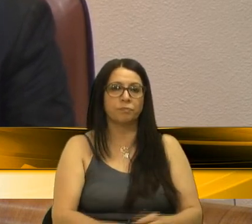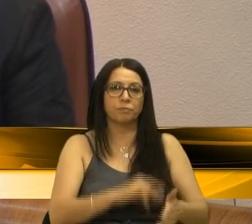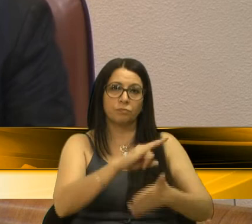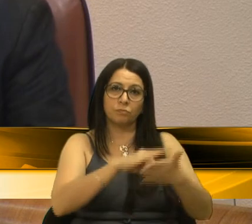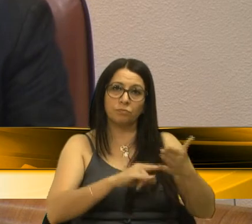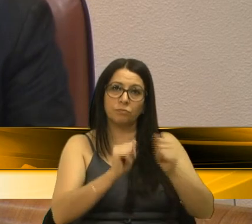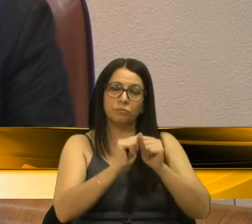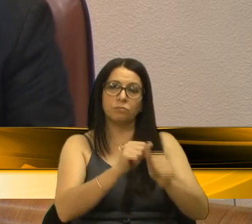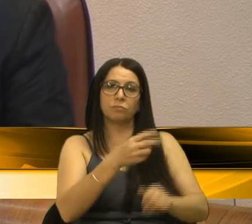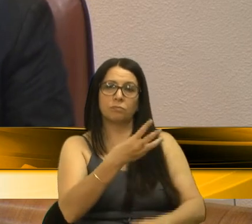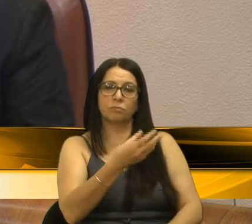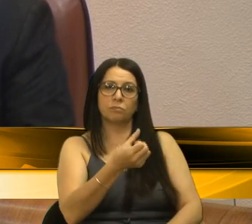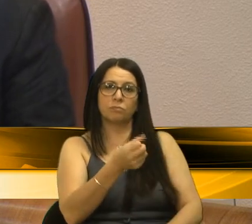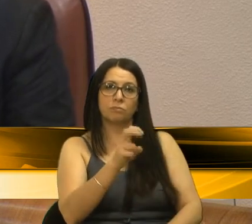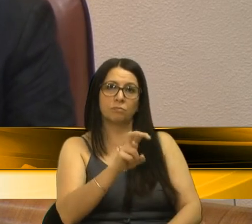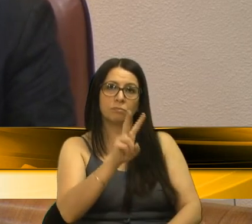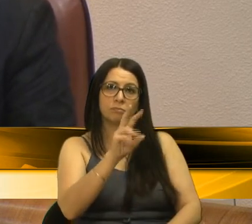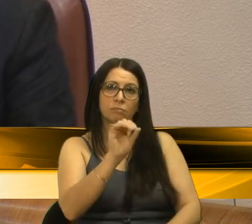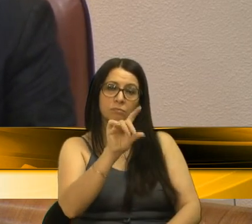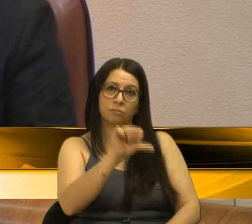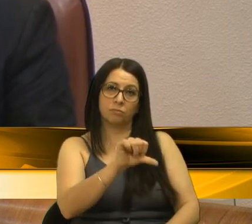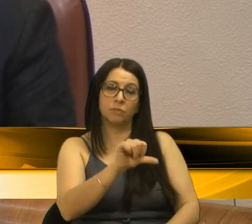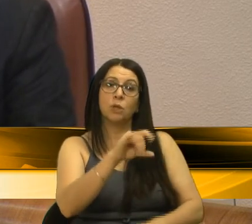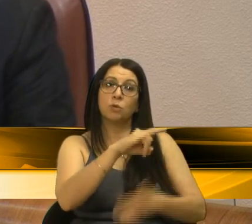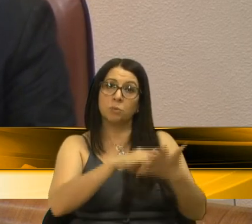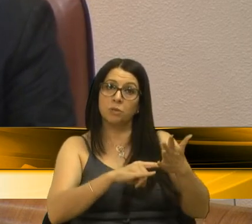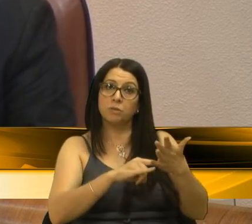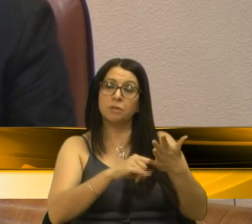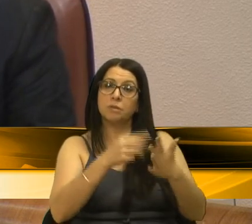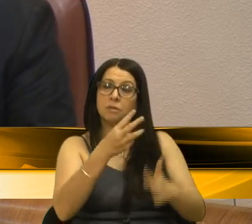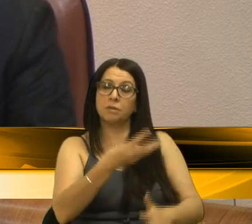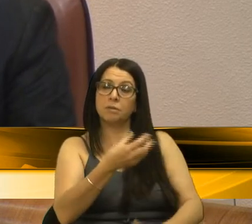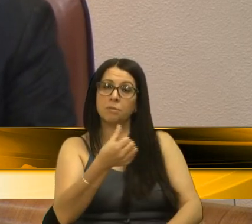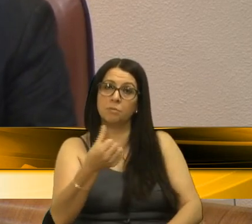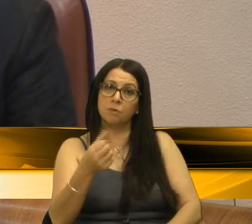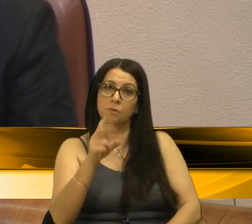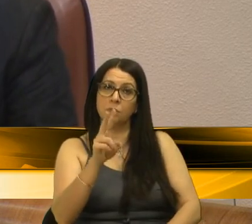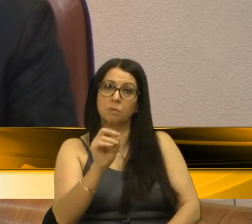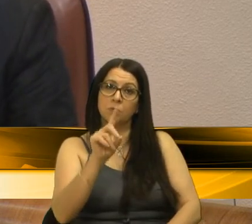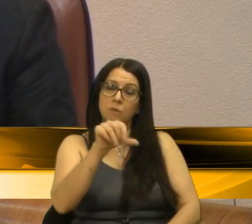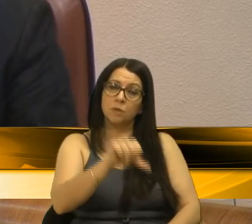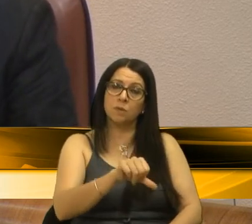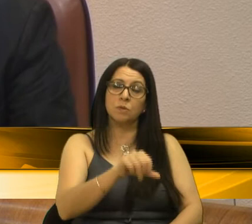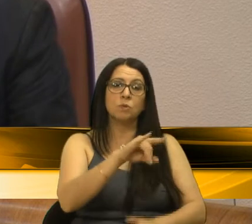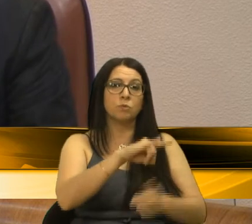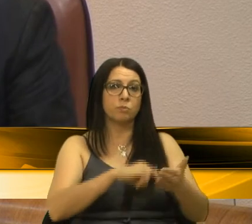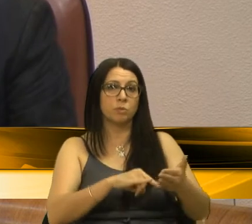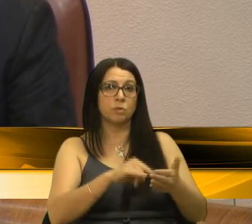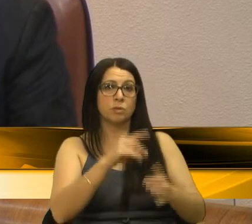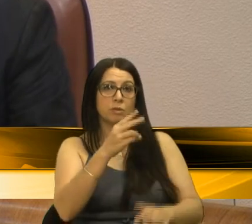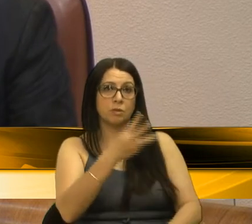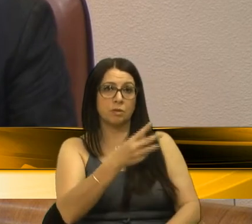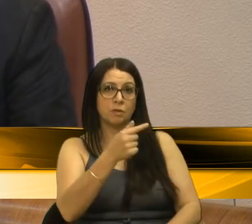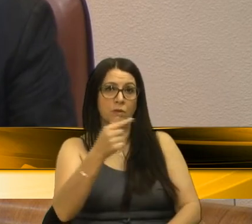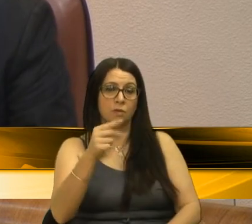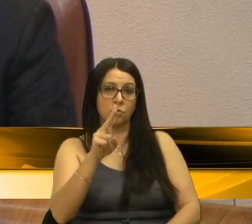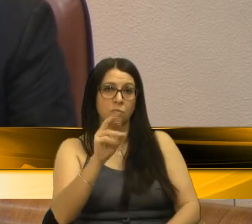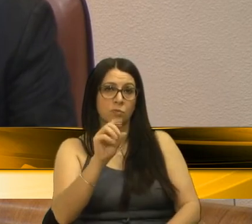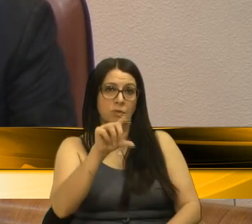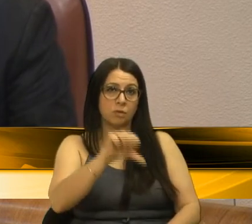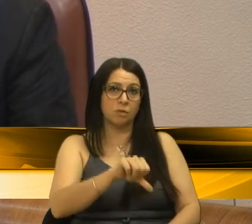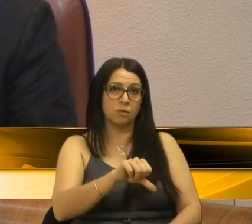número 365/2019. Documento externo número 366/2019. Documento externo número